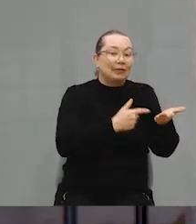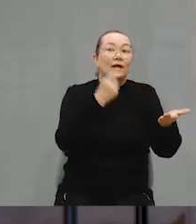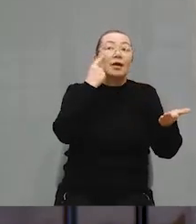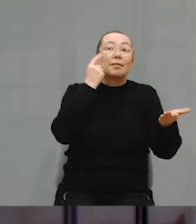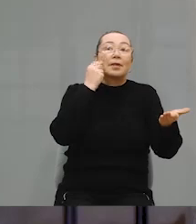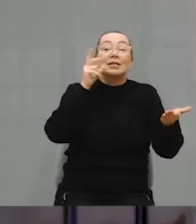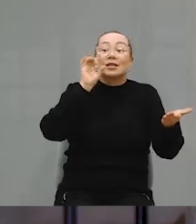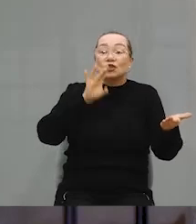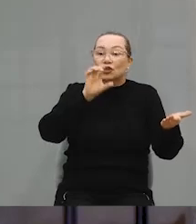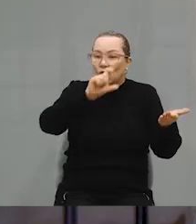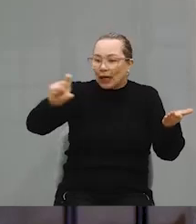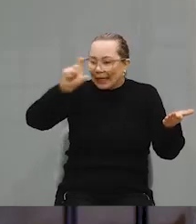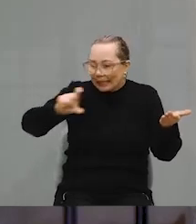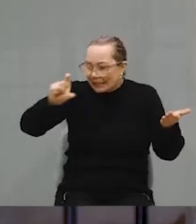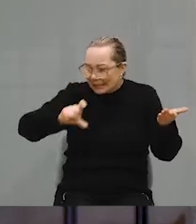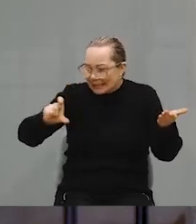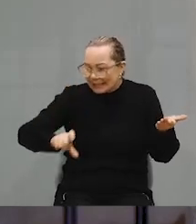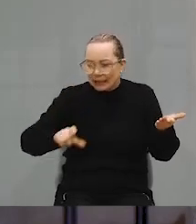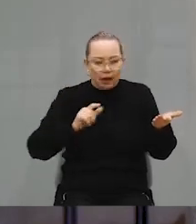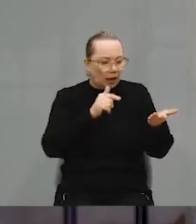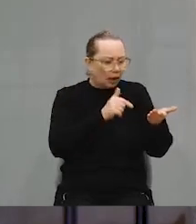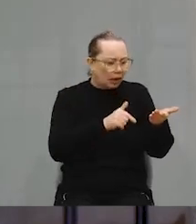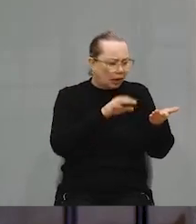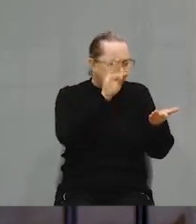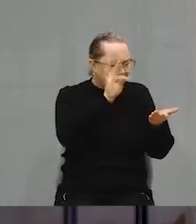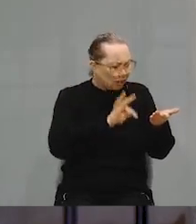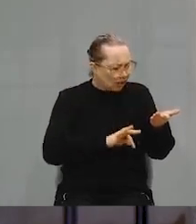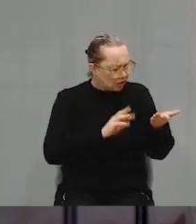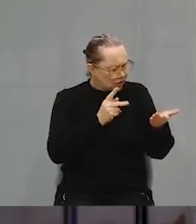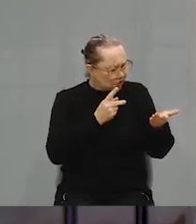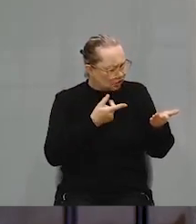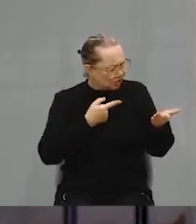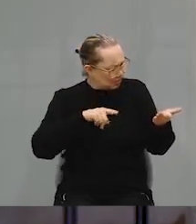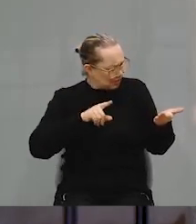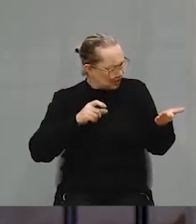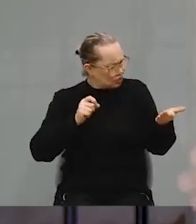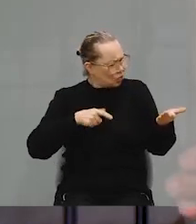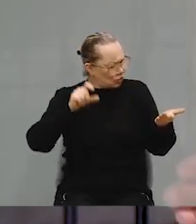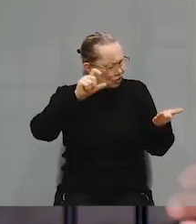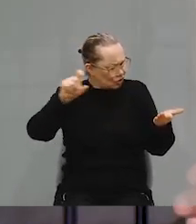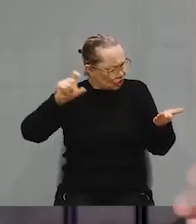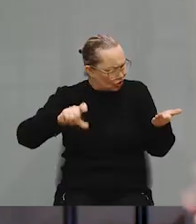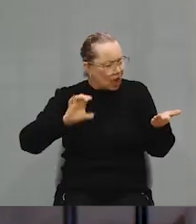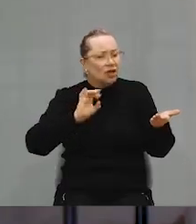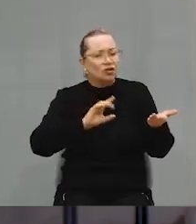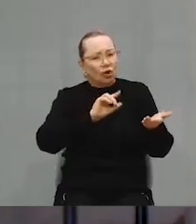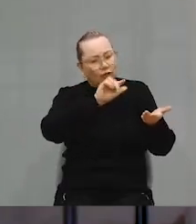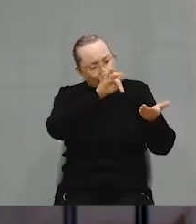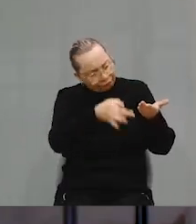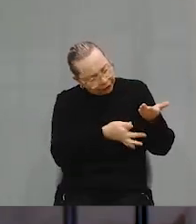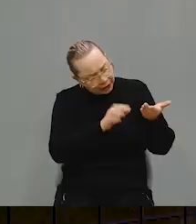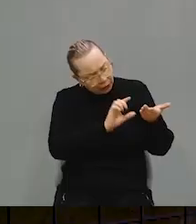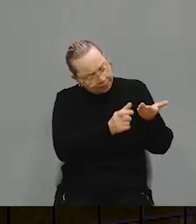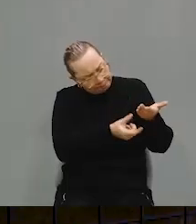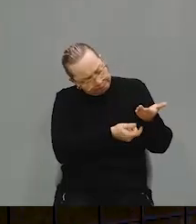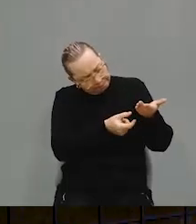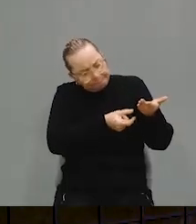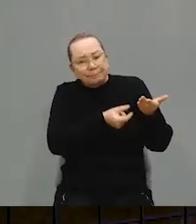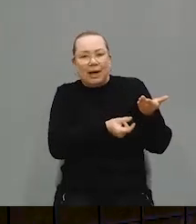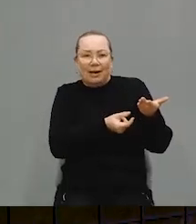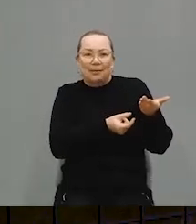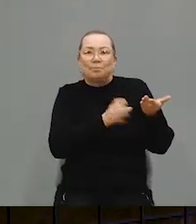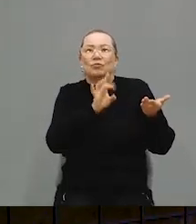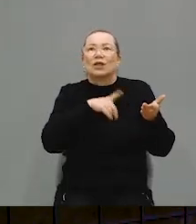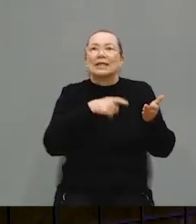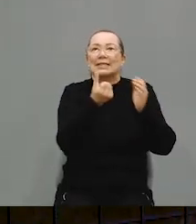tirinha da Celeste e é quase uma decepção, assim, porque, mas cadê as tirinhas? Não, as tirinhas são todas no final. Né? São 6 tirinhas, eu acho. Sim, porque